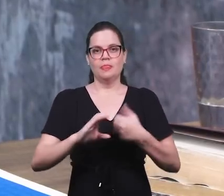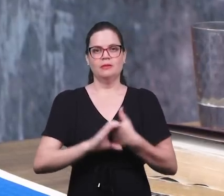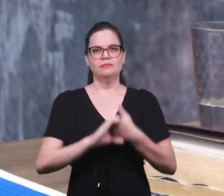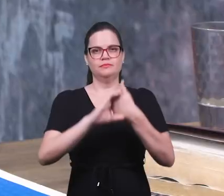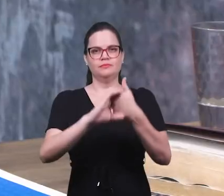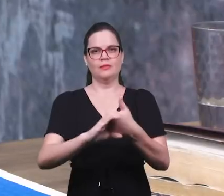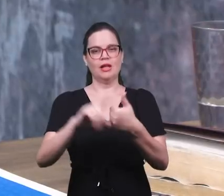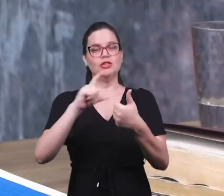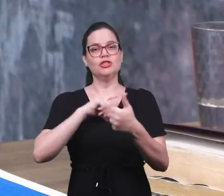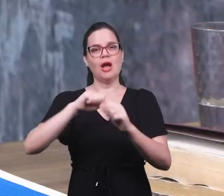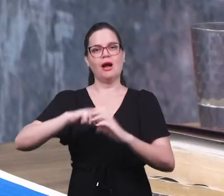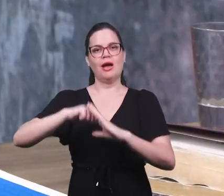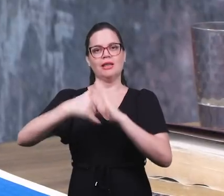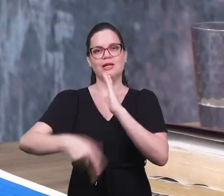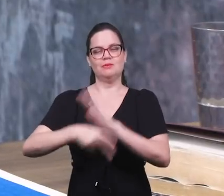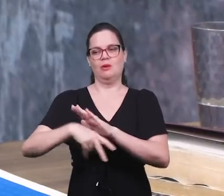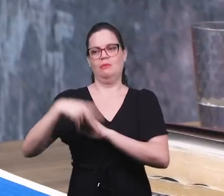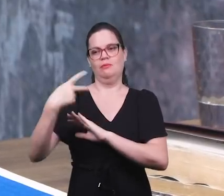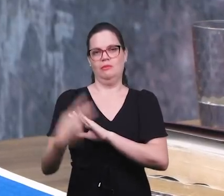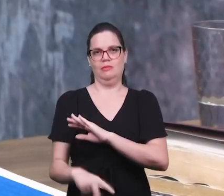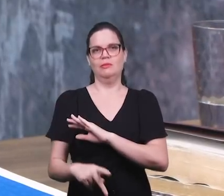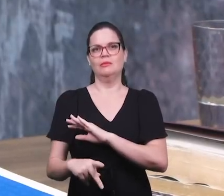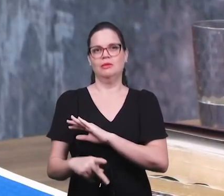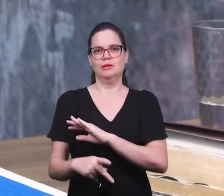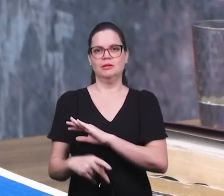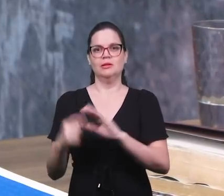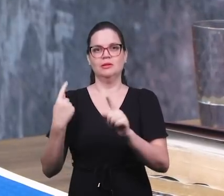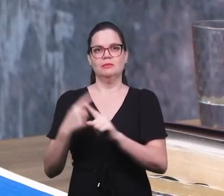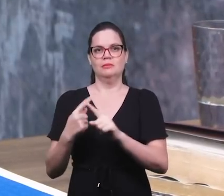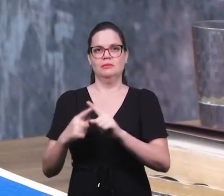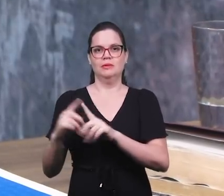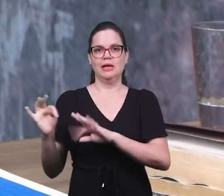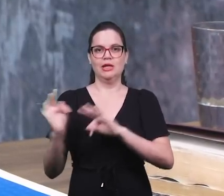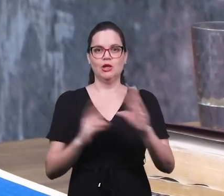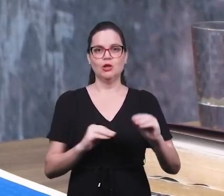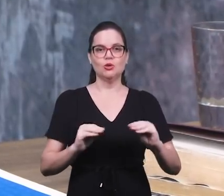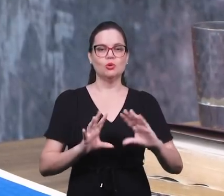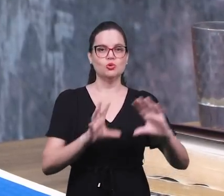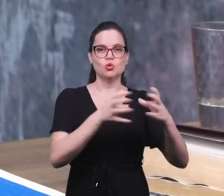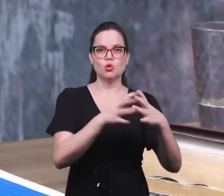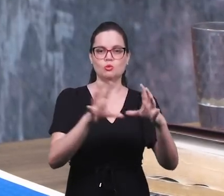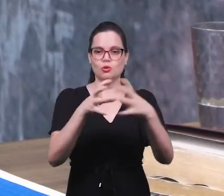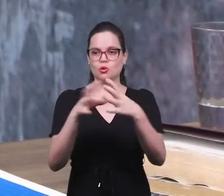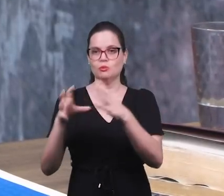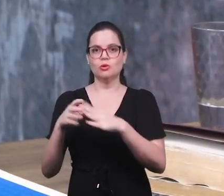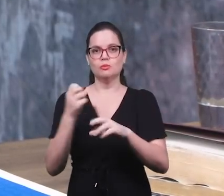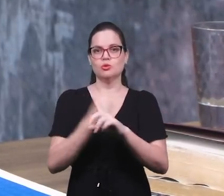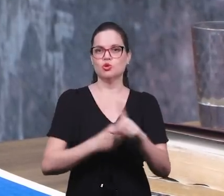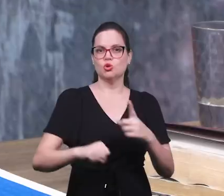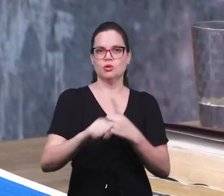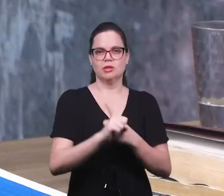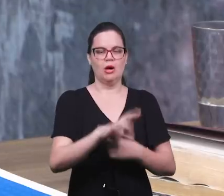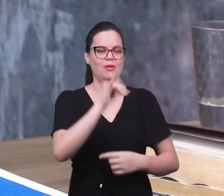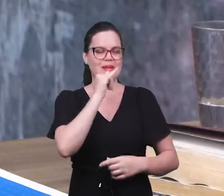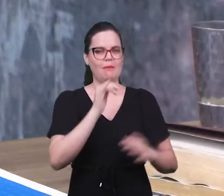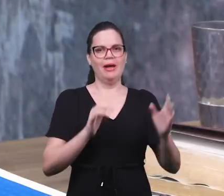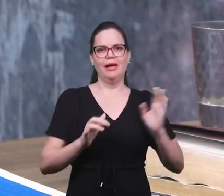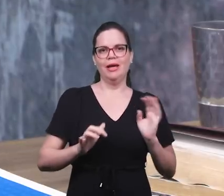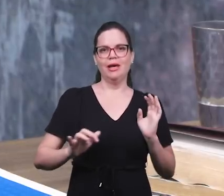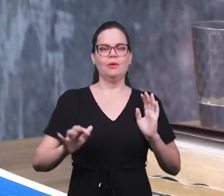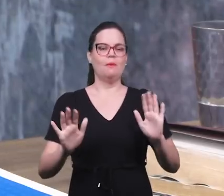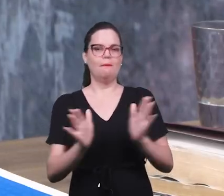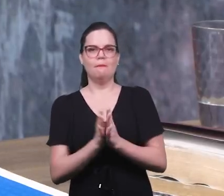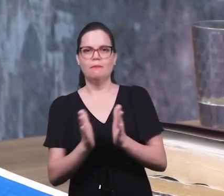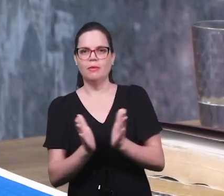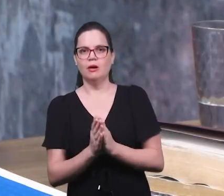muito própria, muito original. Ele penetrava em todos os grupos sociais, todos. Havia pessoas